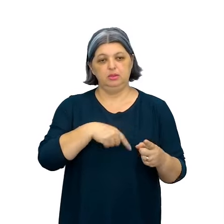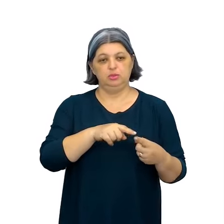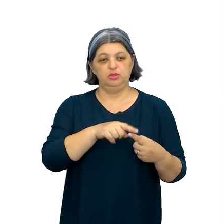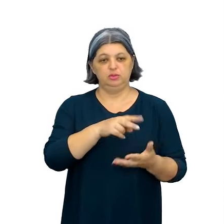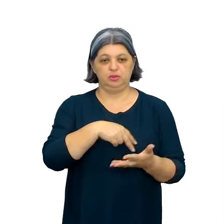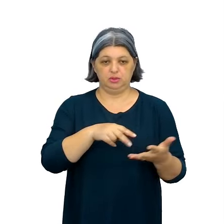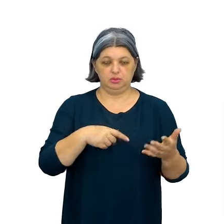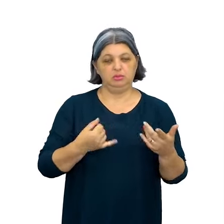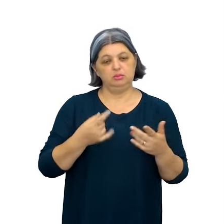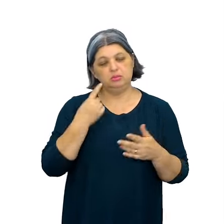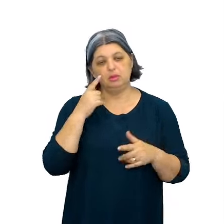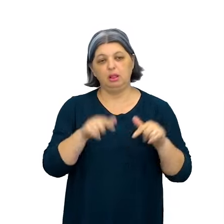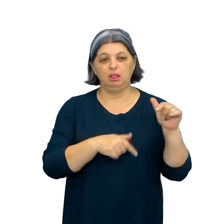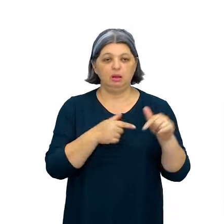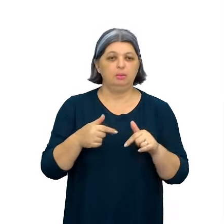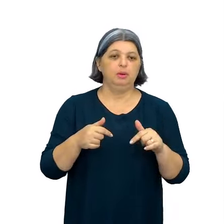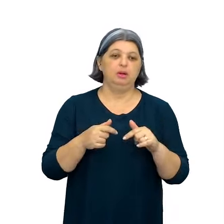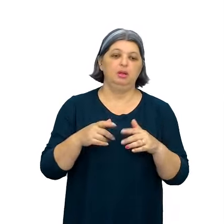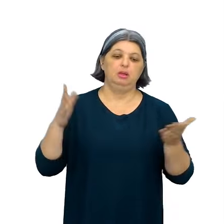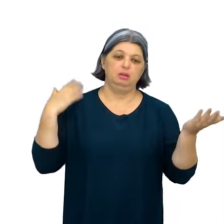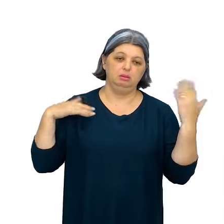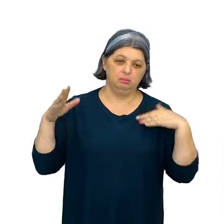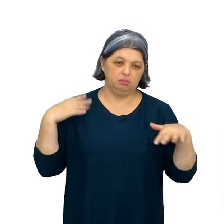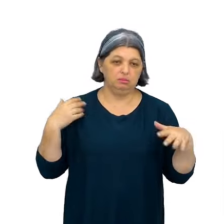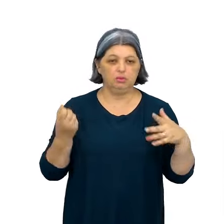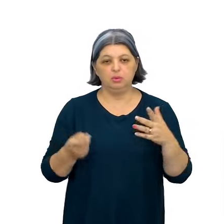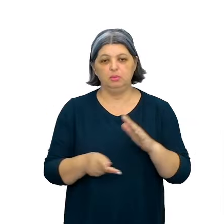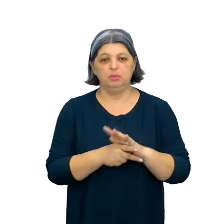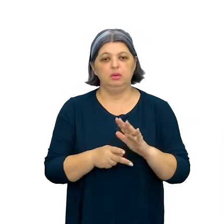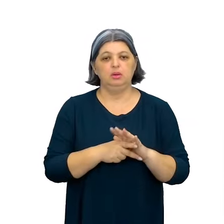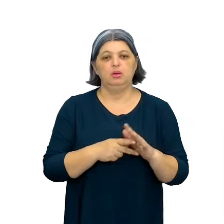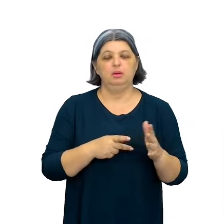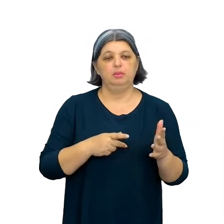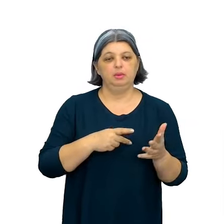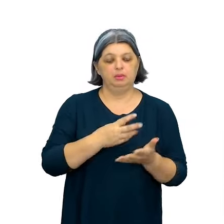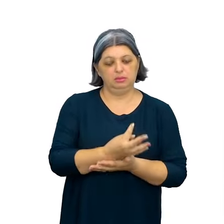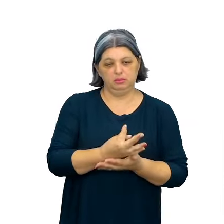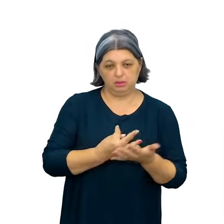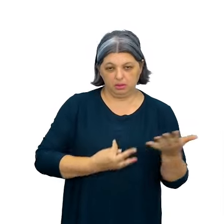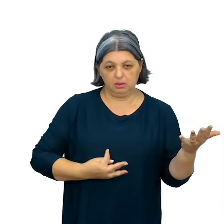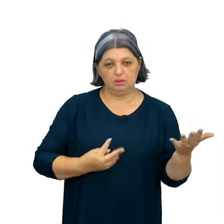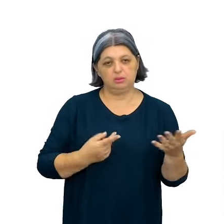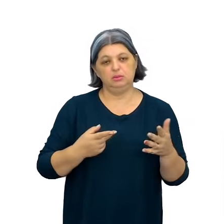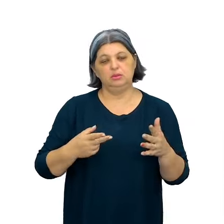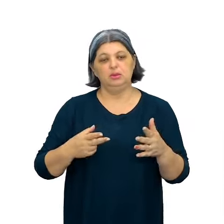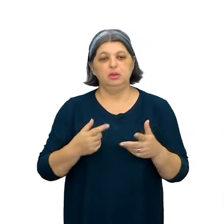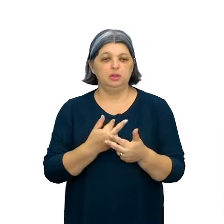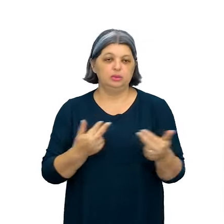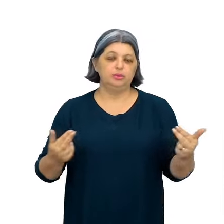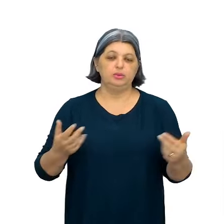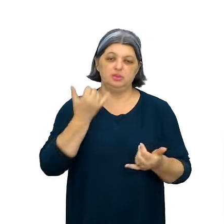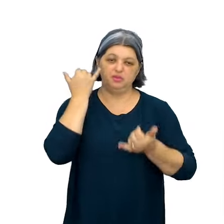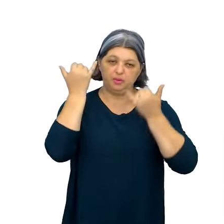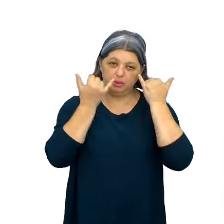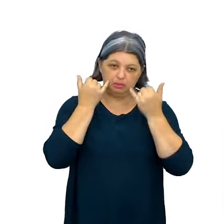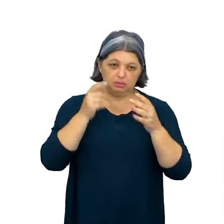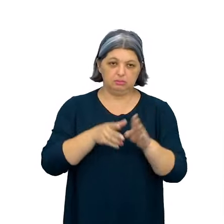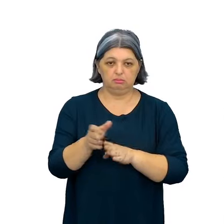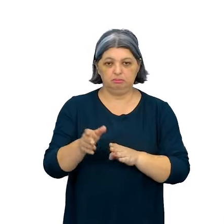para estudar, para trabalhar, para entreter-se, para a fruição estética do texto, buscar informações, atualizar-se, orientar-se,